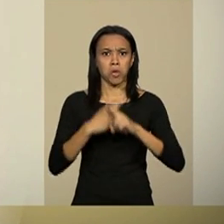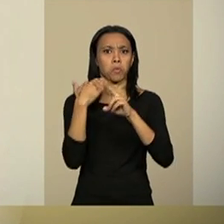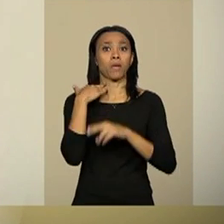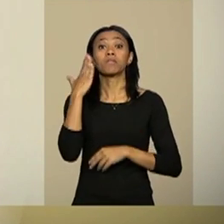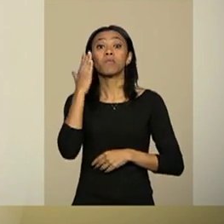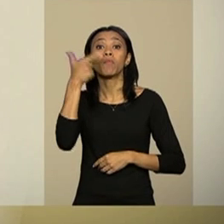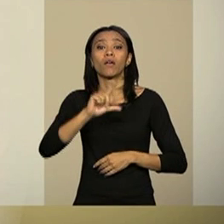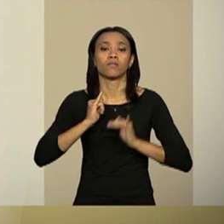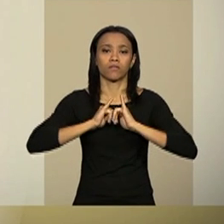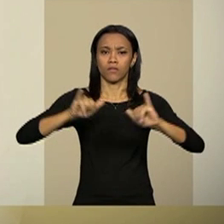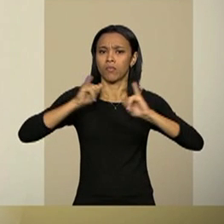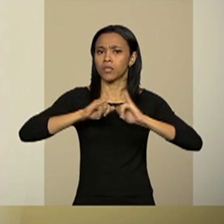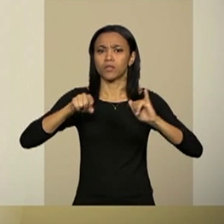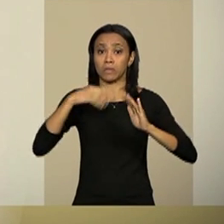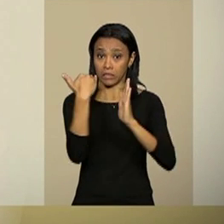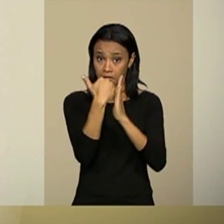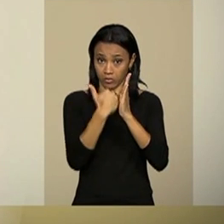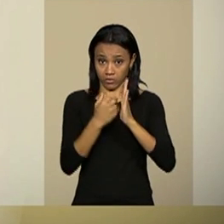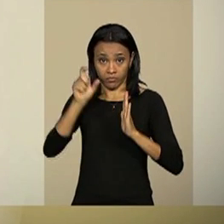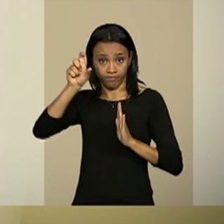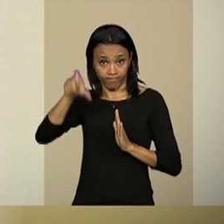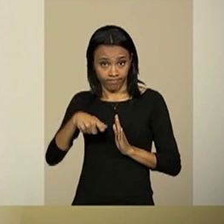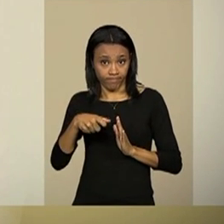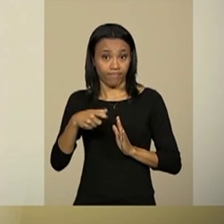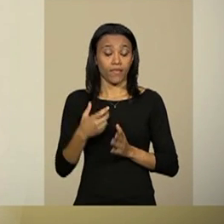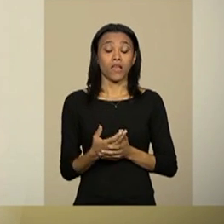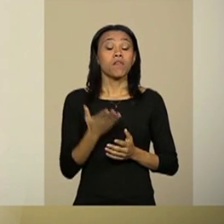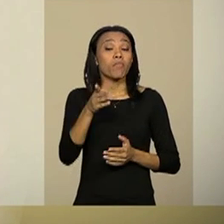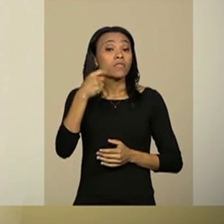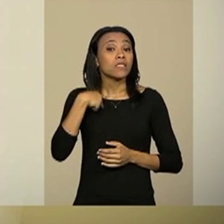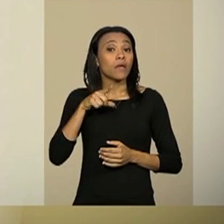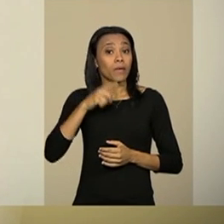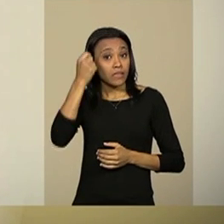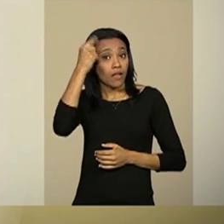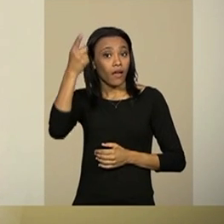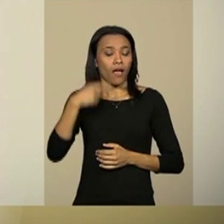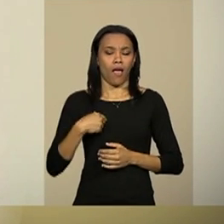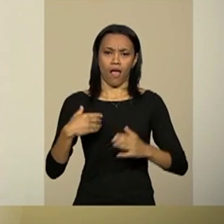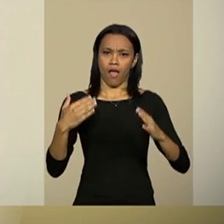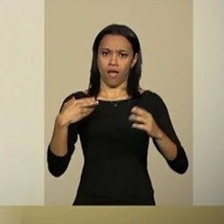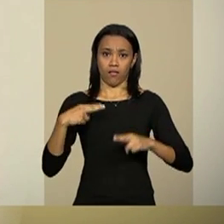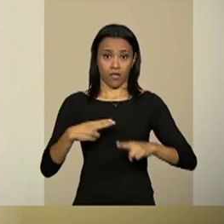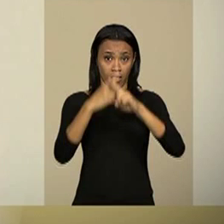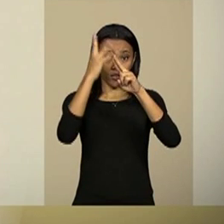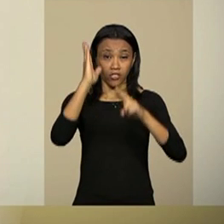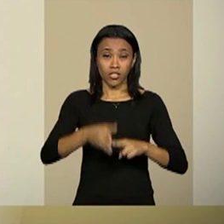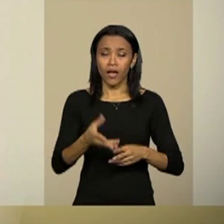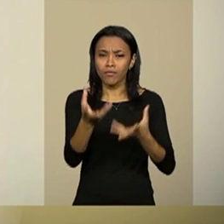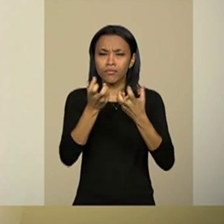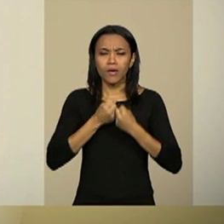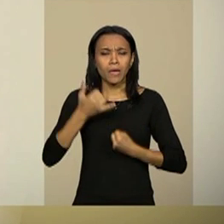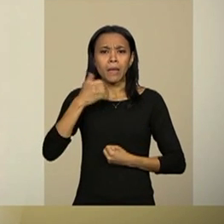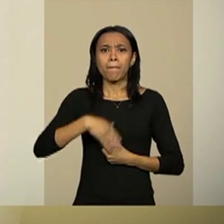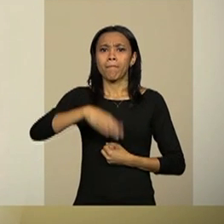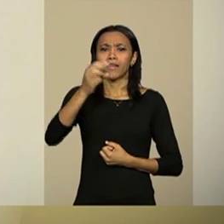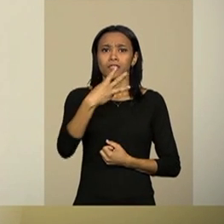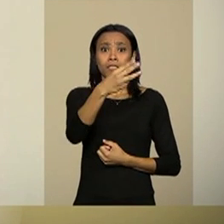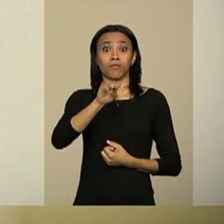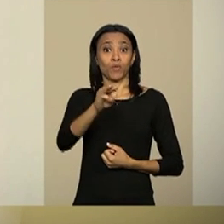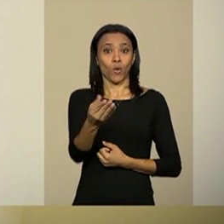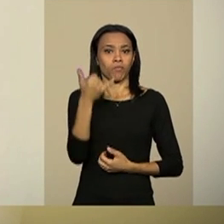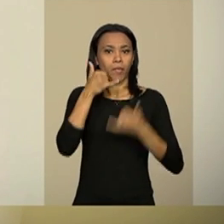se informar sobre minha casa melhor pra você ter uma idéia a caixa já recebeu mais três milhões de ligações